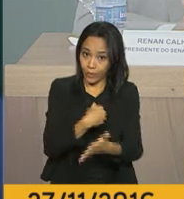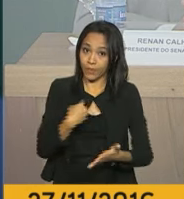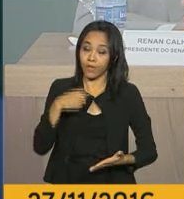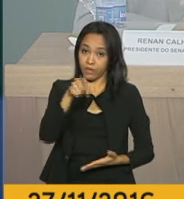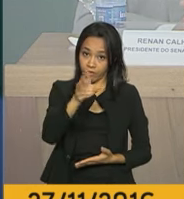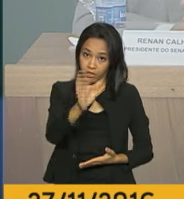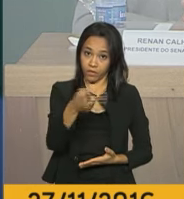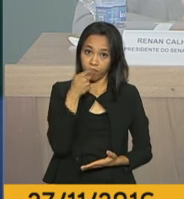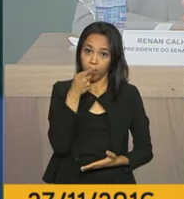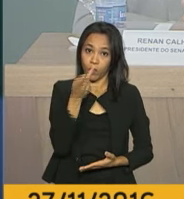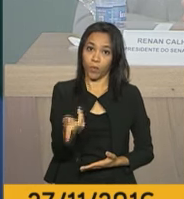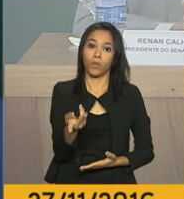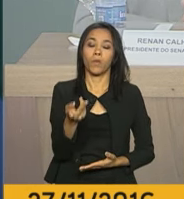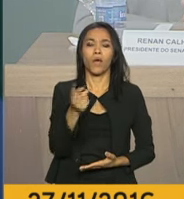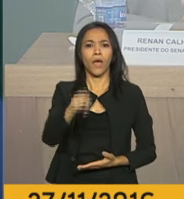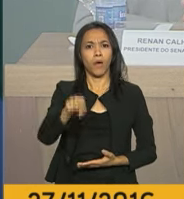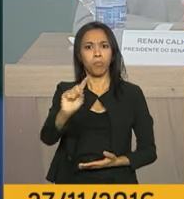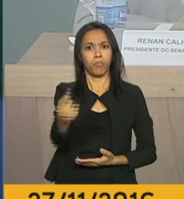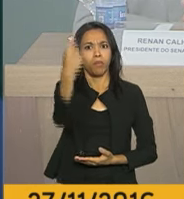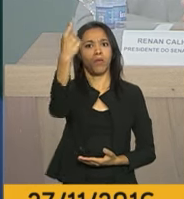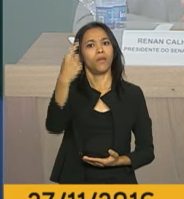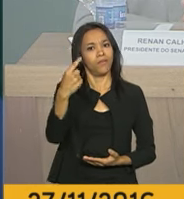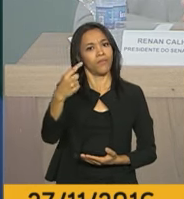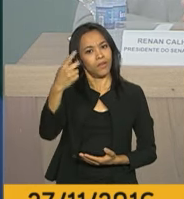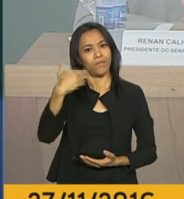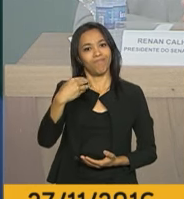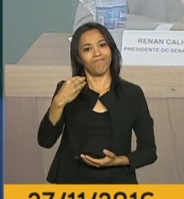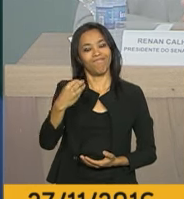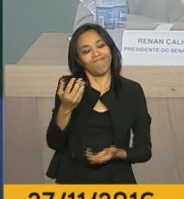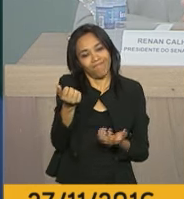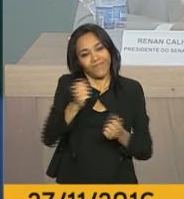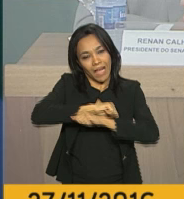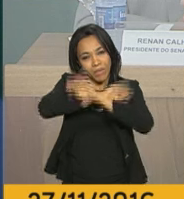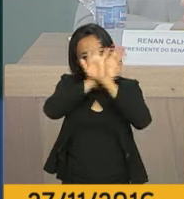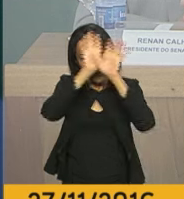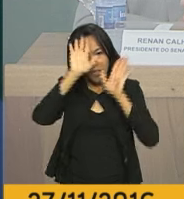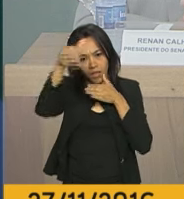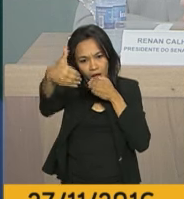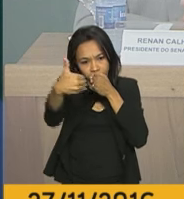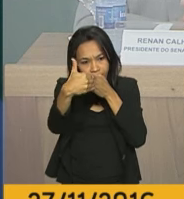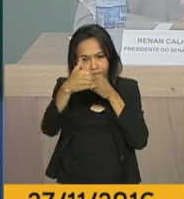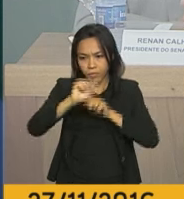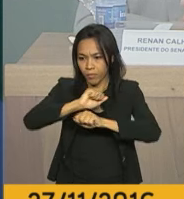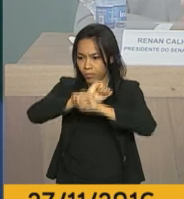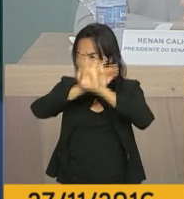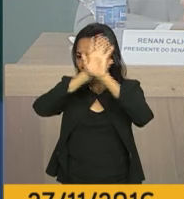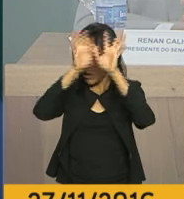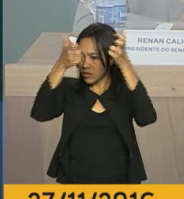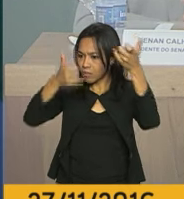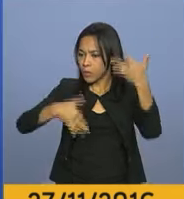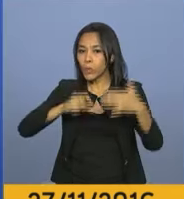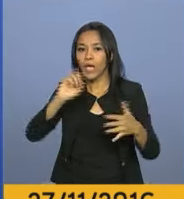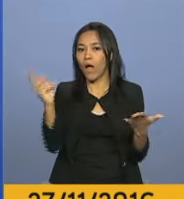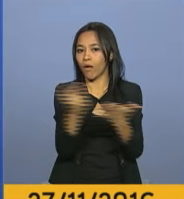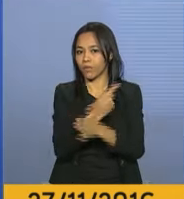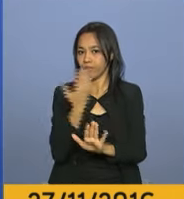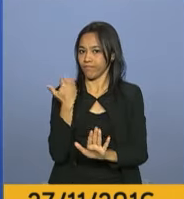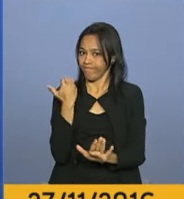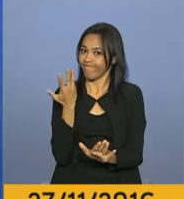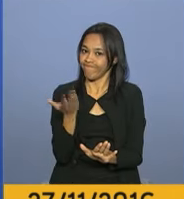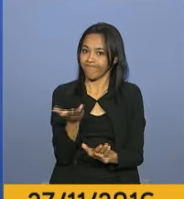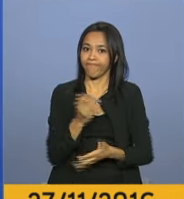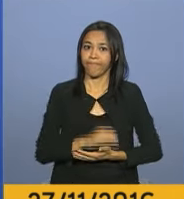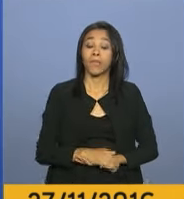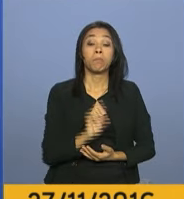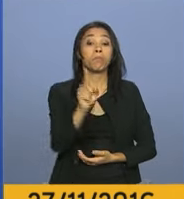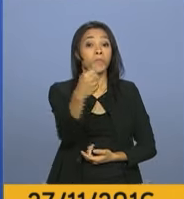senhora diz, é o primeiro momento que eu posso esclarecer pessoal e oralmente esta questão, não é?